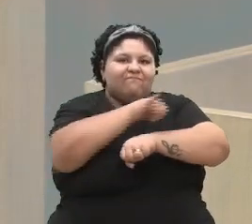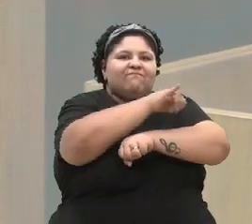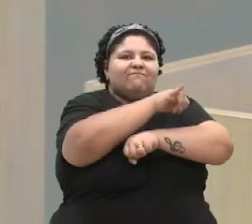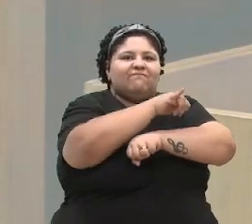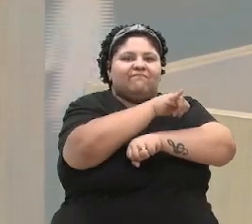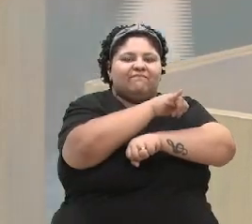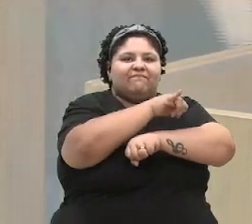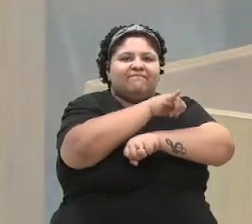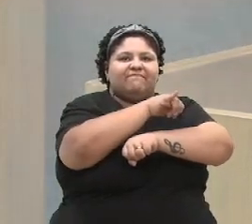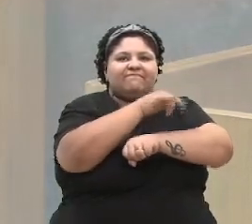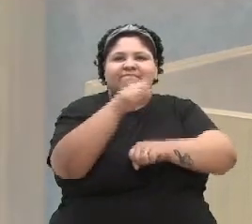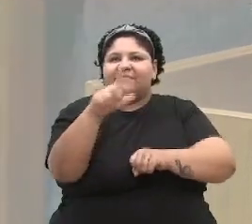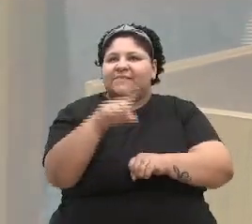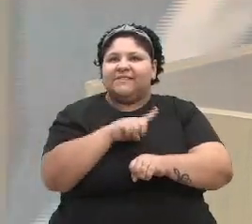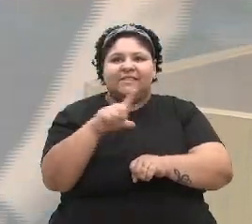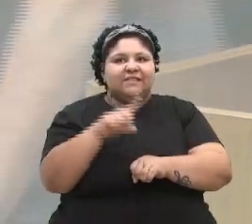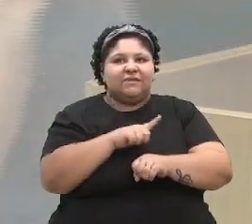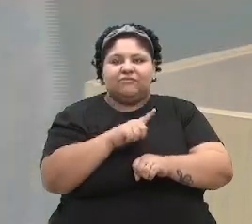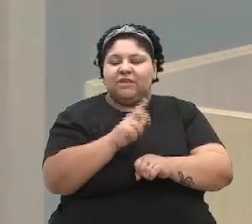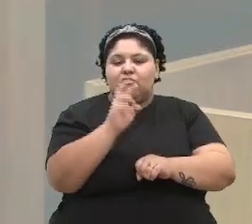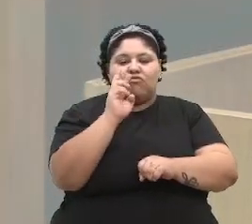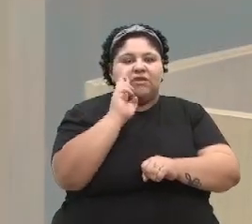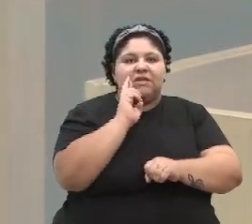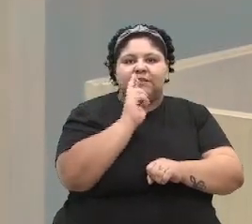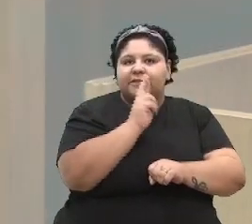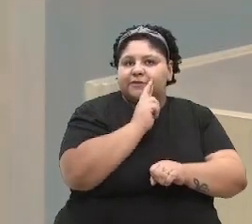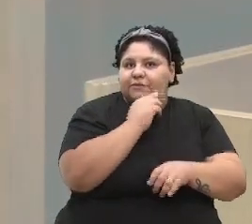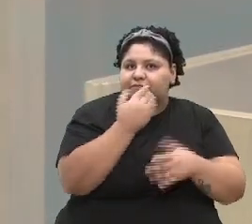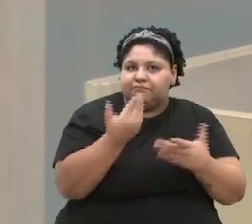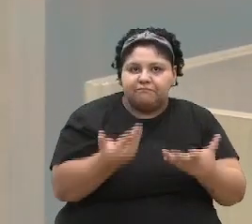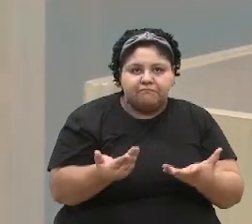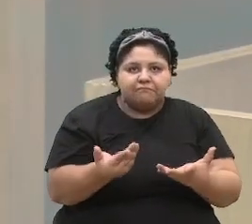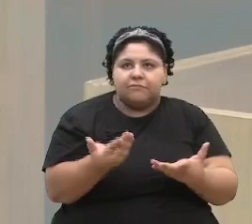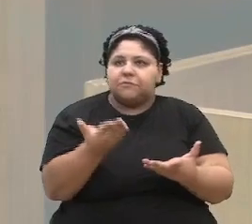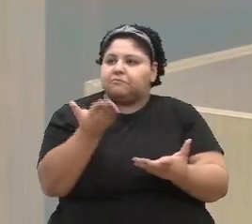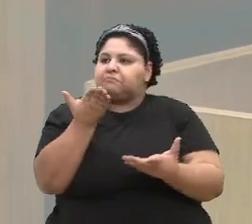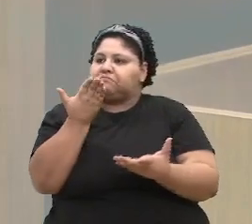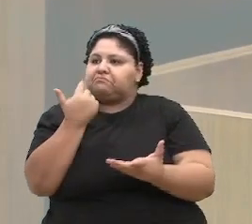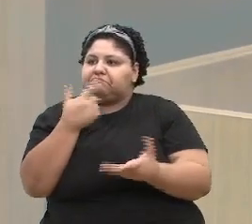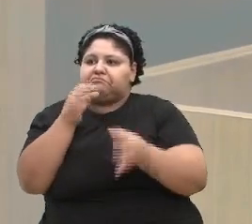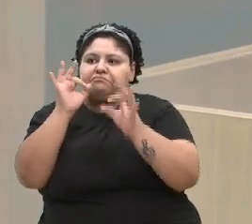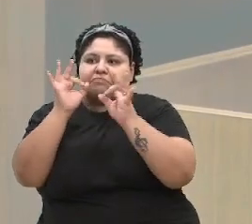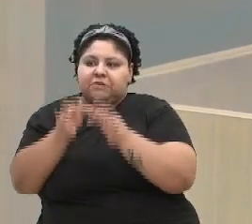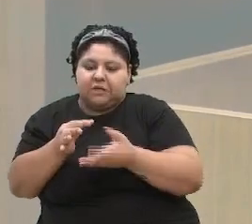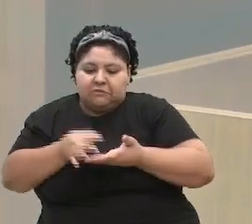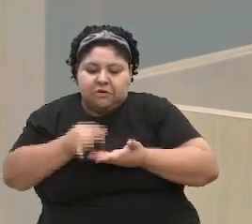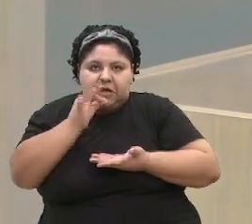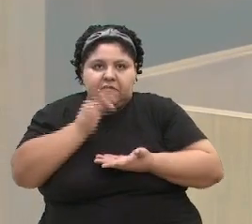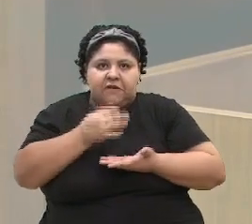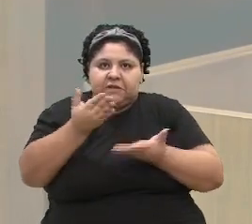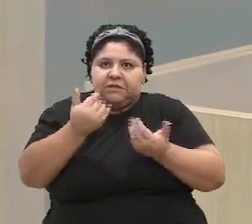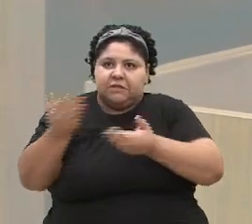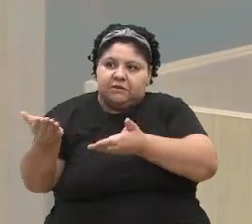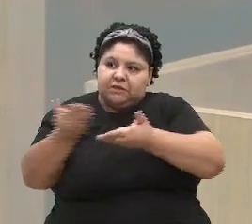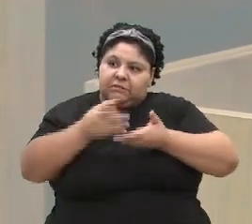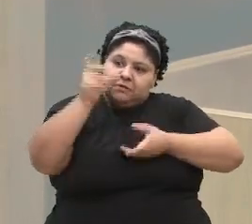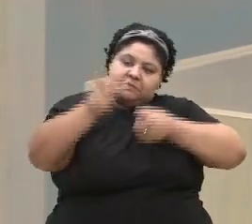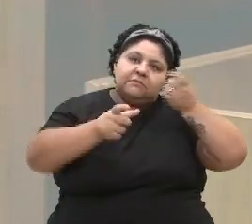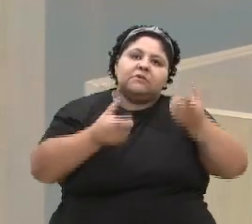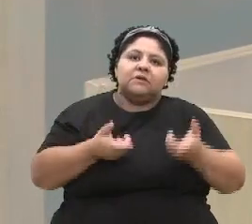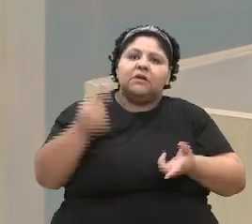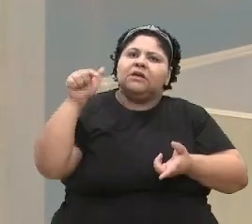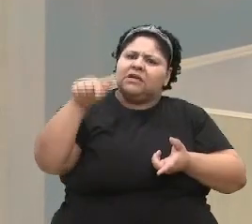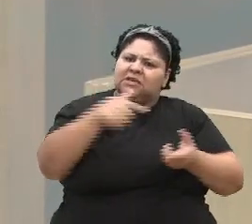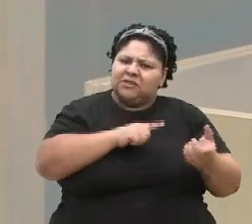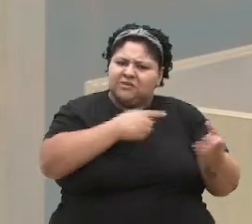sequer tem um restaurante, ou lancherias adequadas, cafés adequados para receber as pessoas. E isso vem